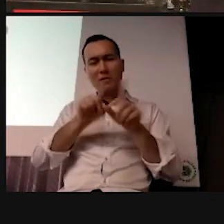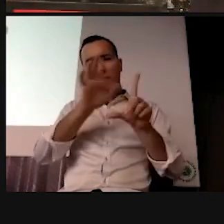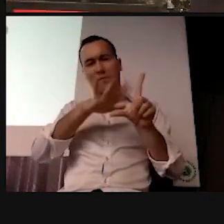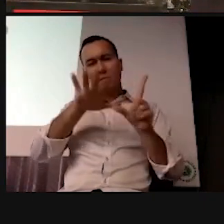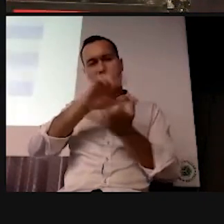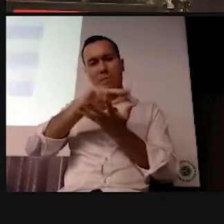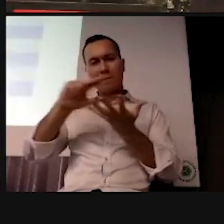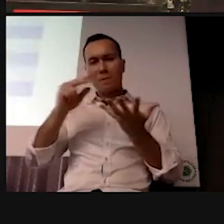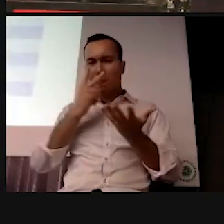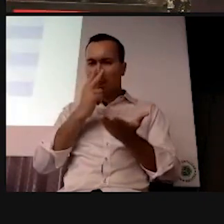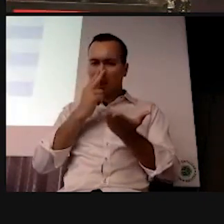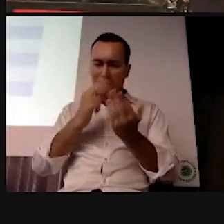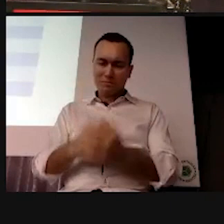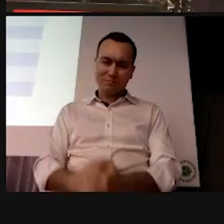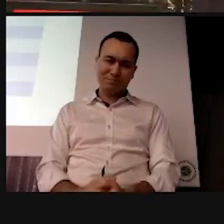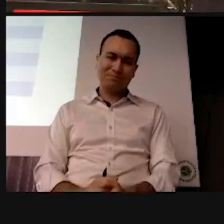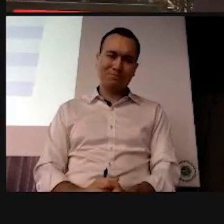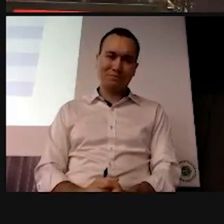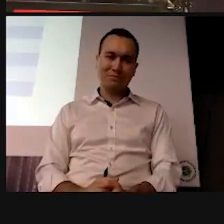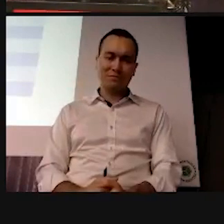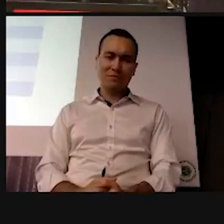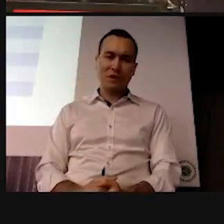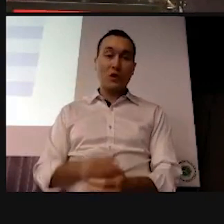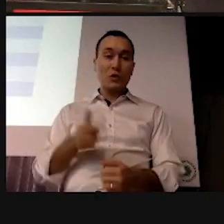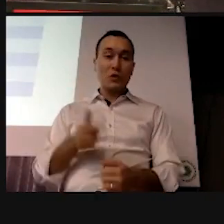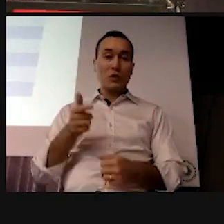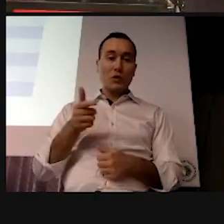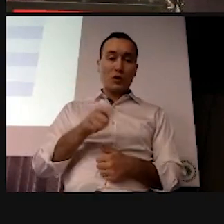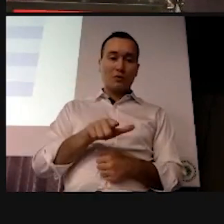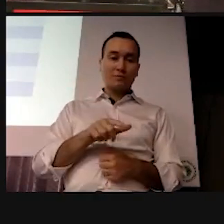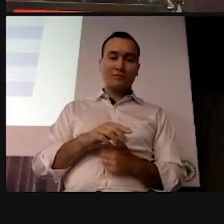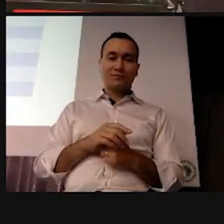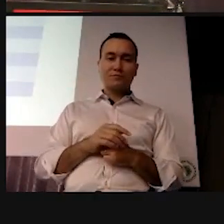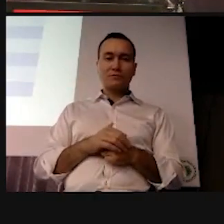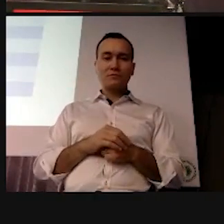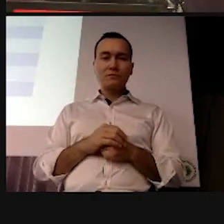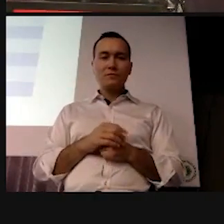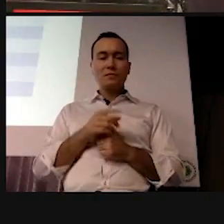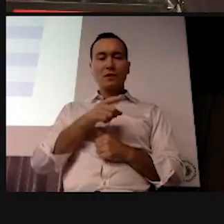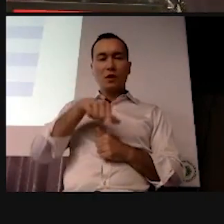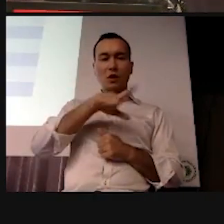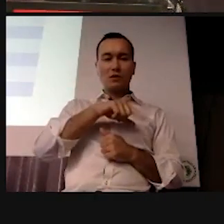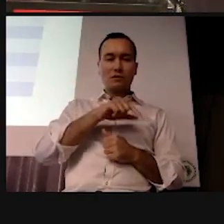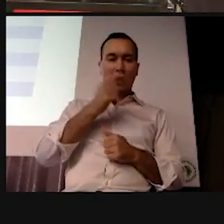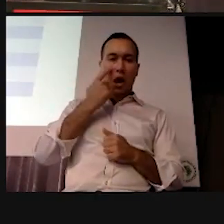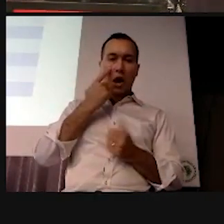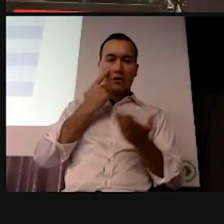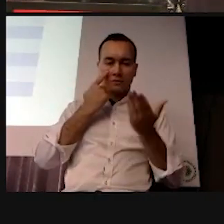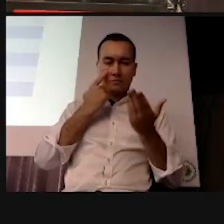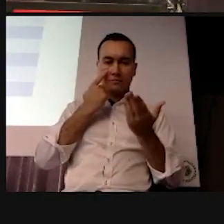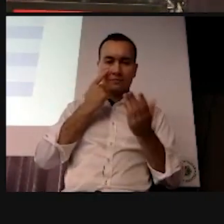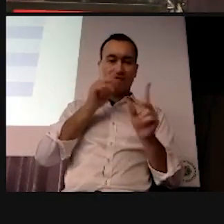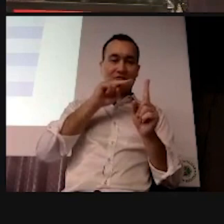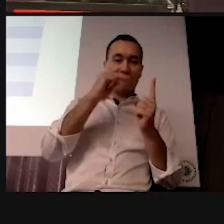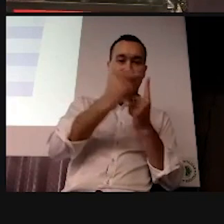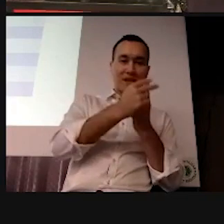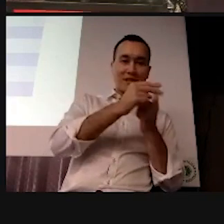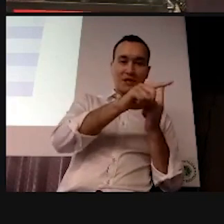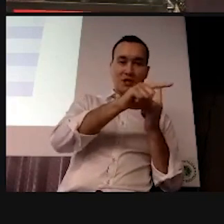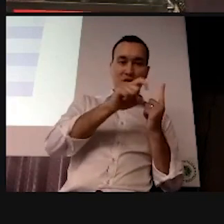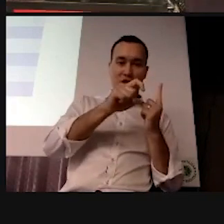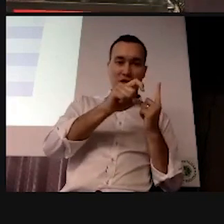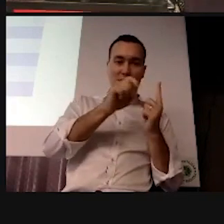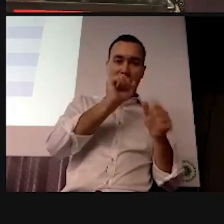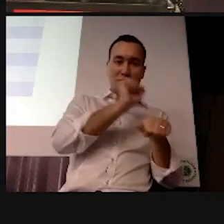Saindo, então, de um RH tradicional para um RH ágil, é a gente sair dessa visão X para uma visão Y, sair da hierarquia para um trabalho